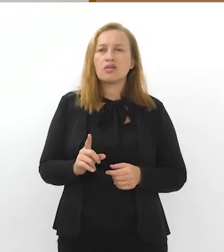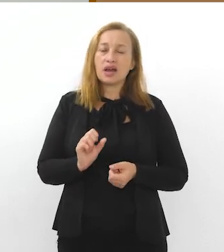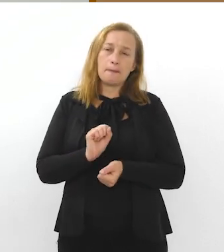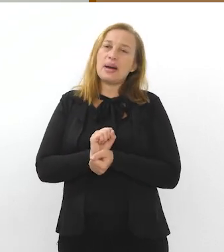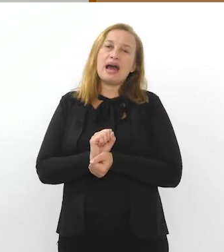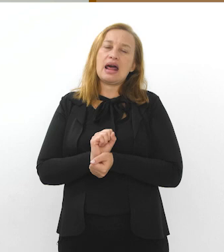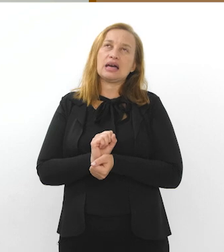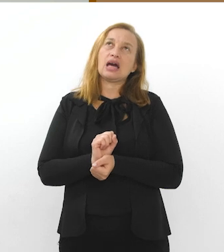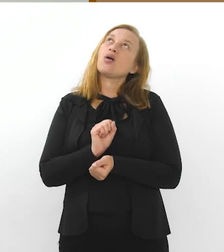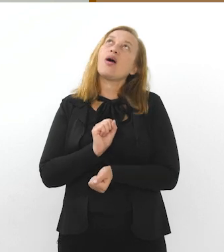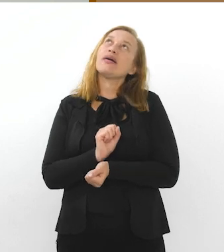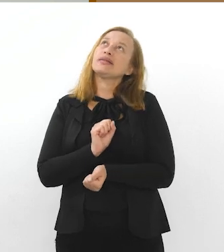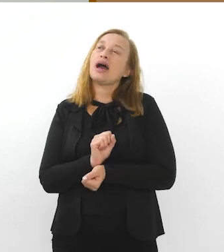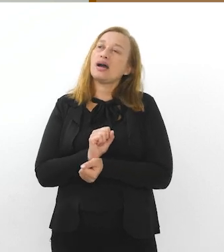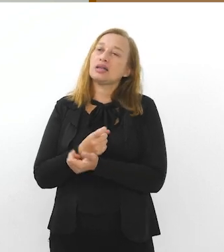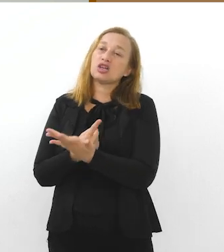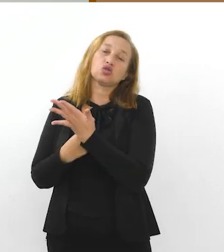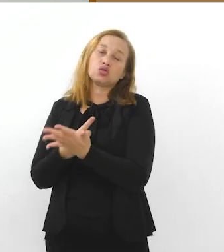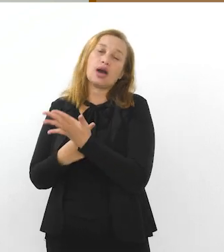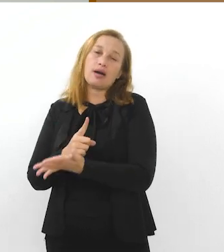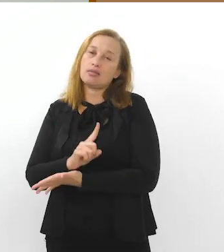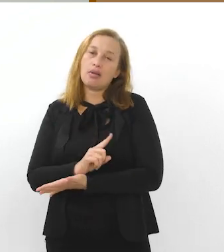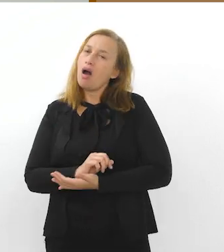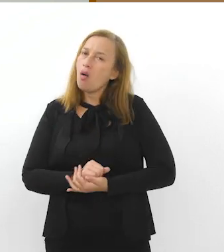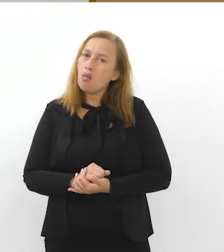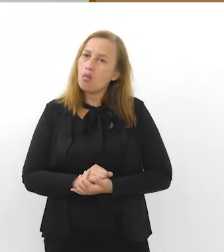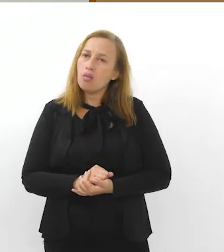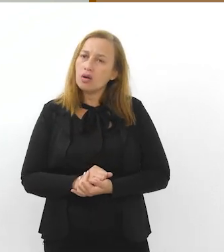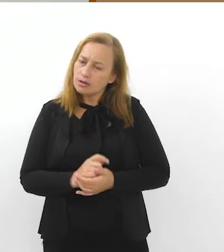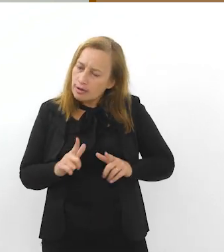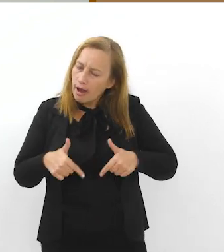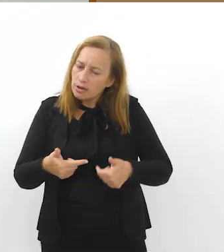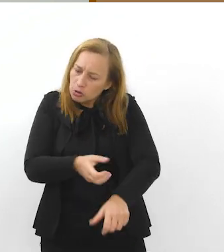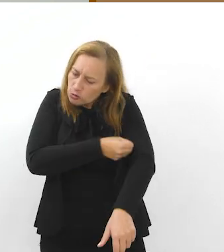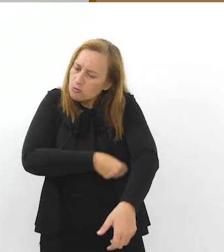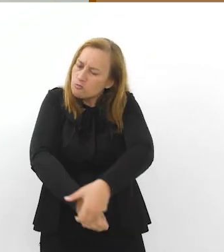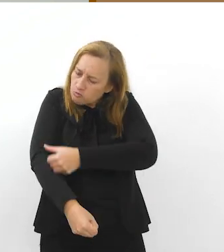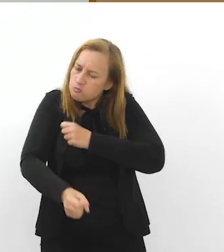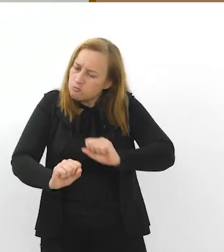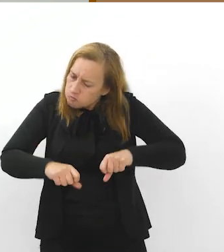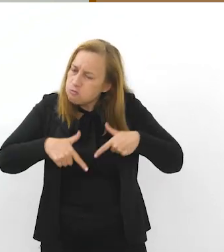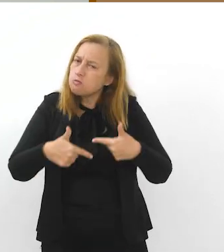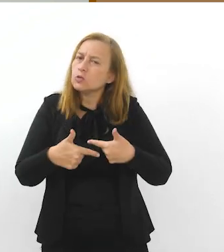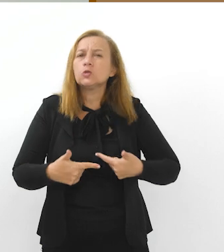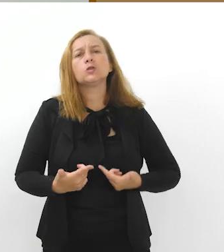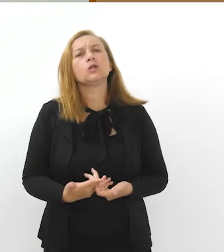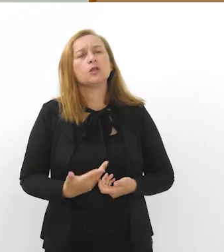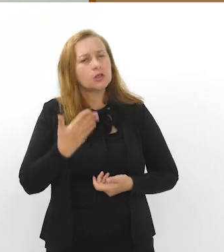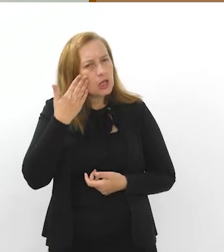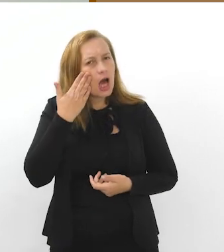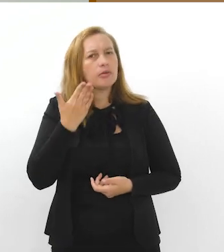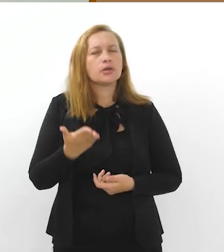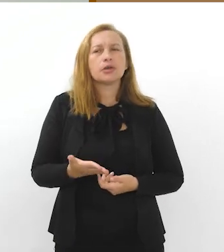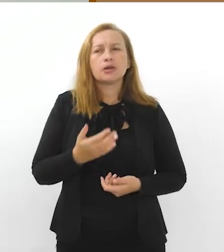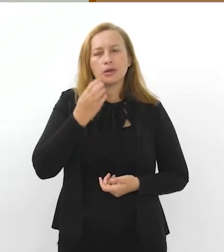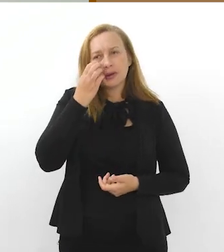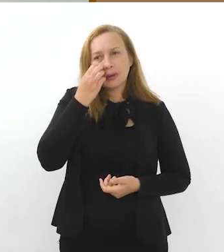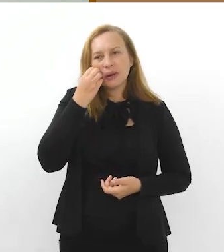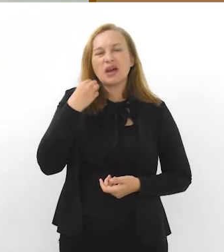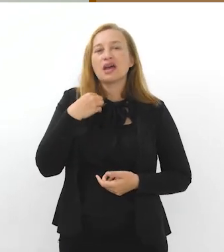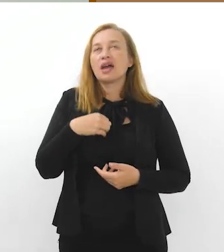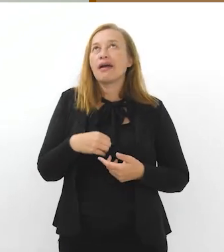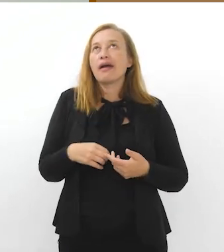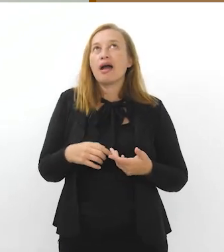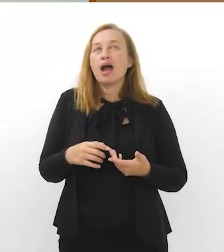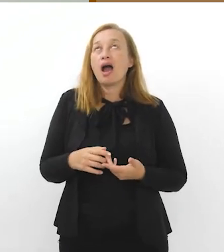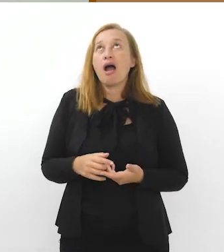zona de conforto, não ficar esperando ajuda, não ficar esperando, sabe, de